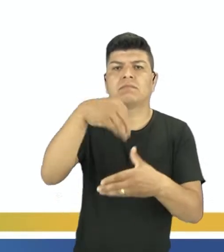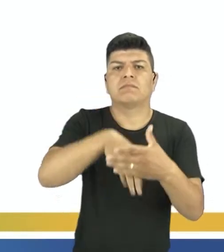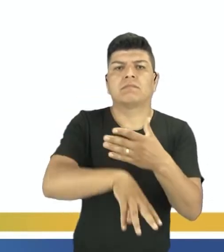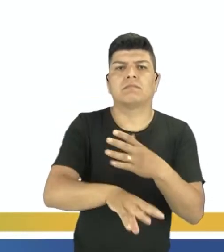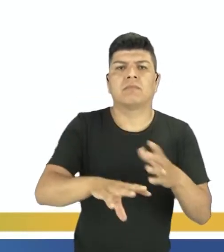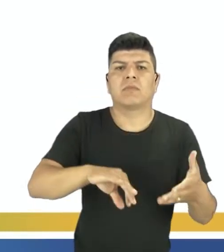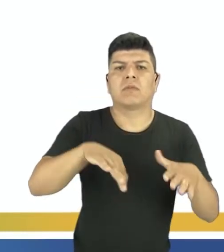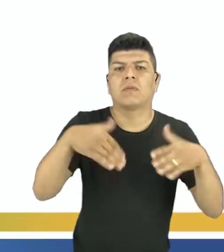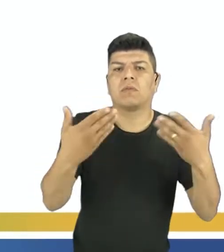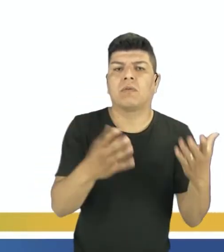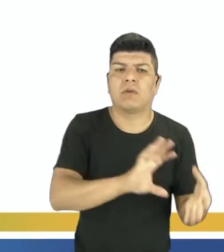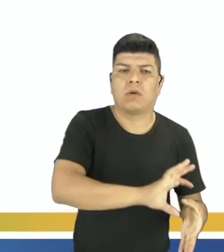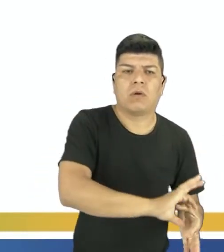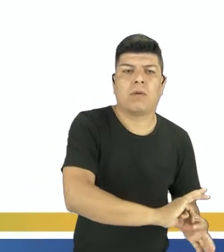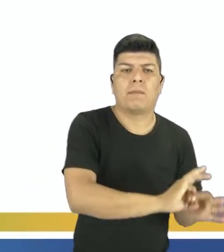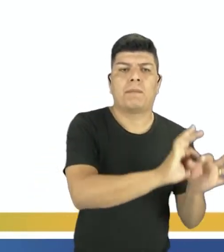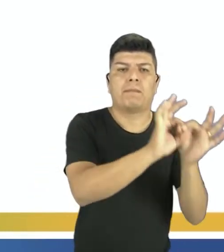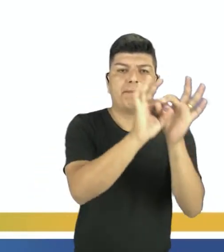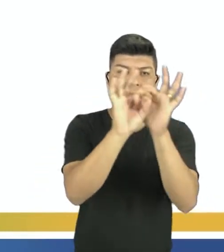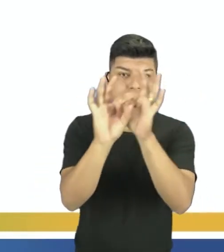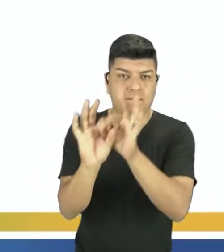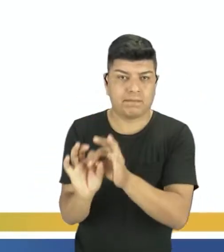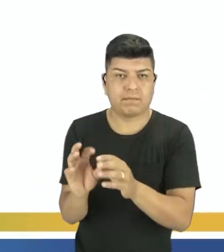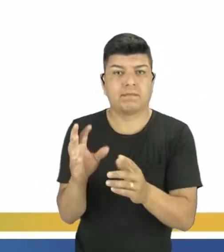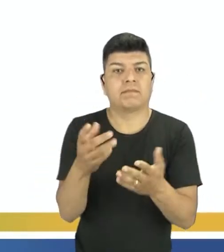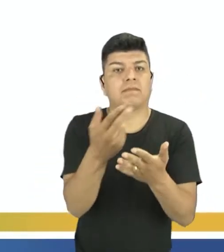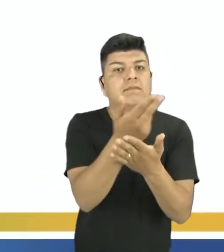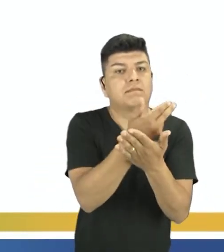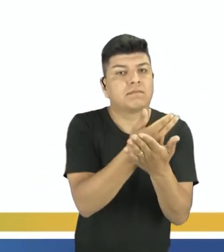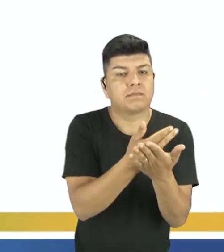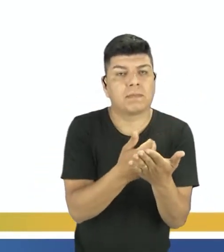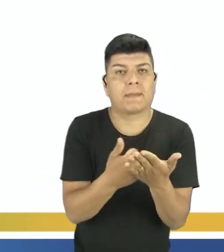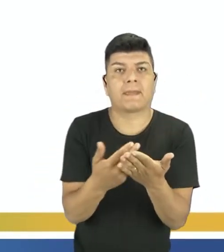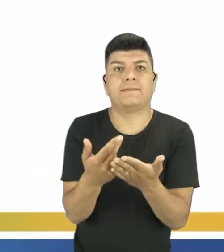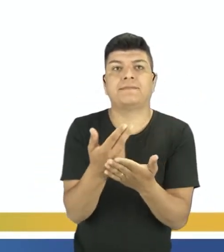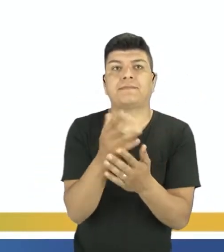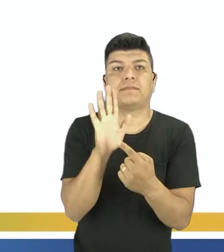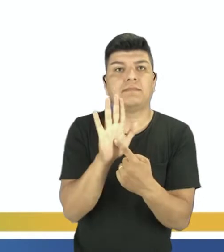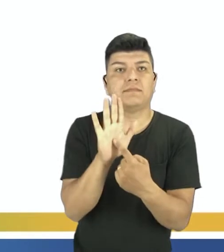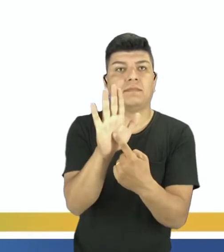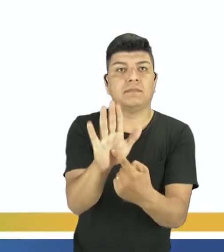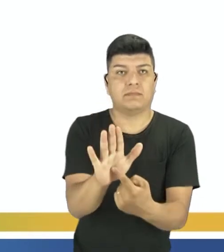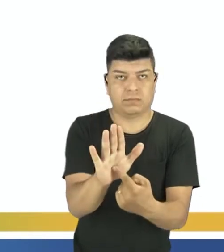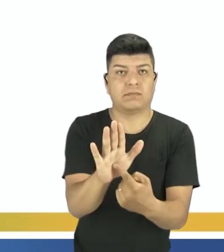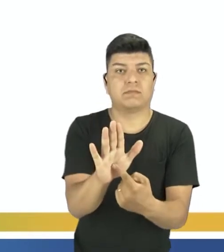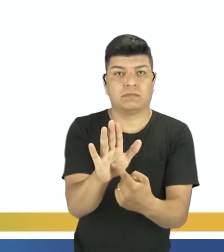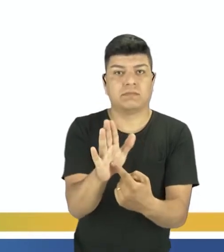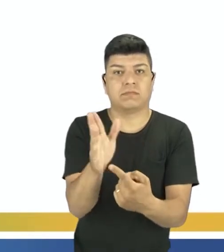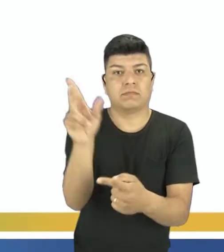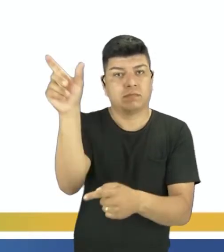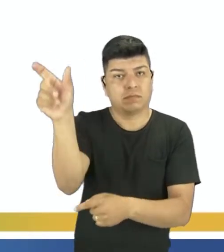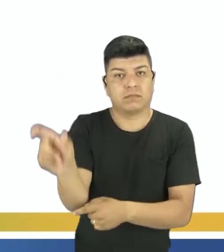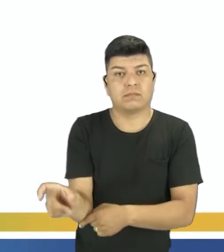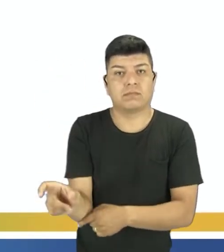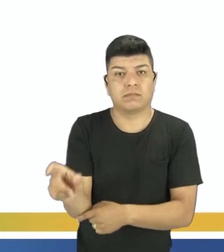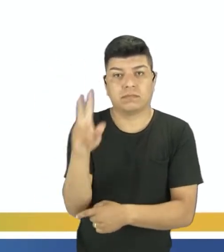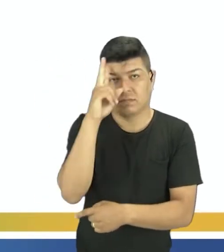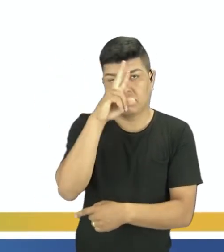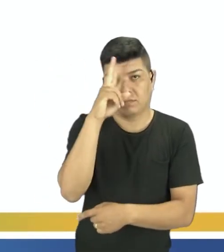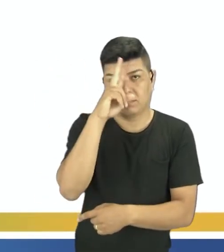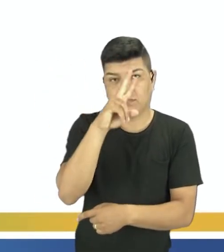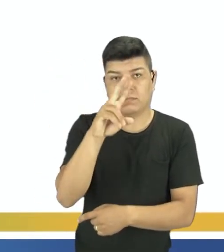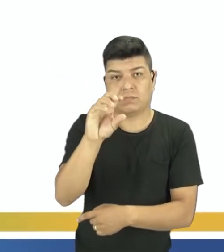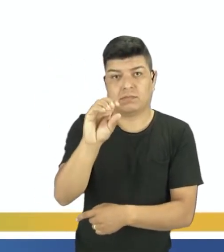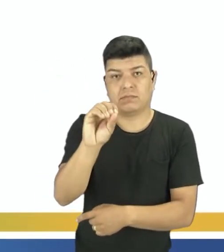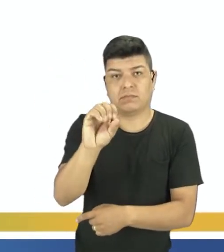Qual o contexto dessa obra? Qual é a expressividade que está contida aí nesses personagens? Só lembrando que o